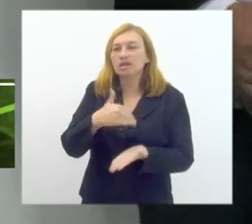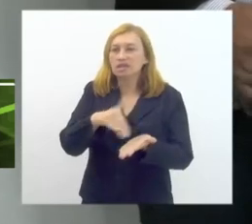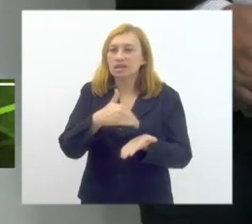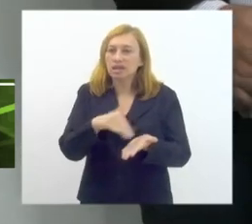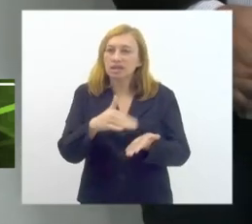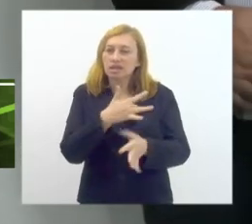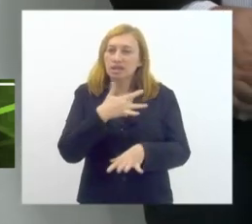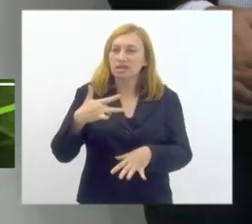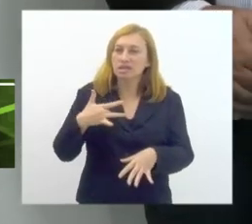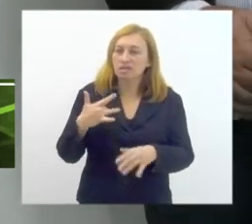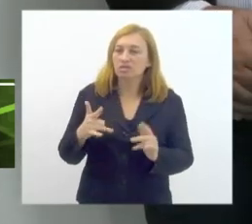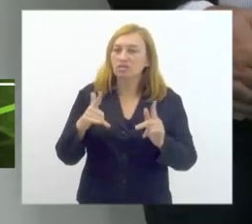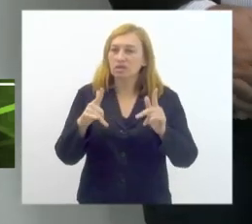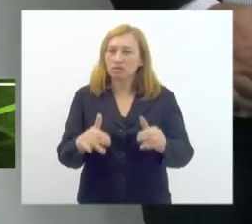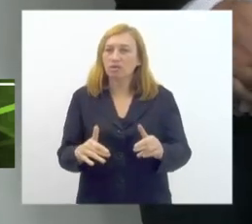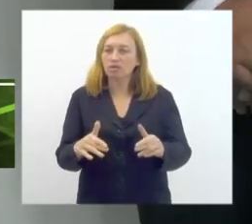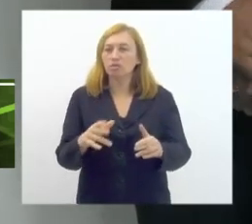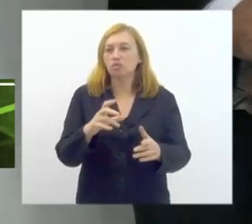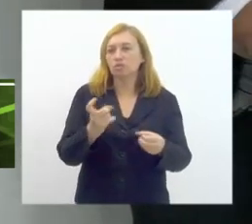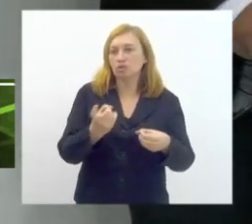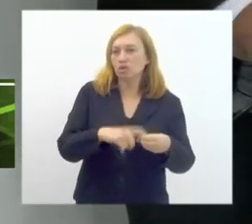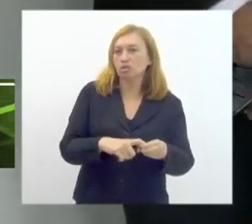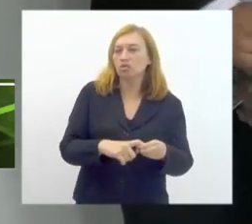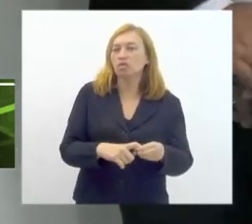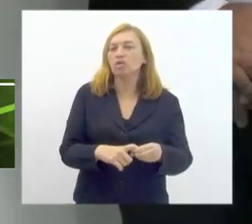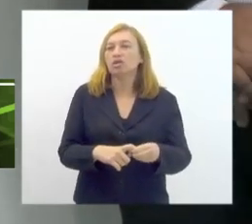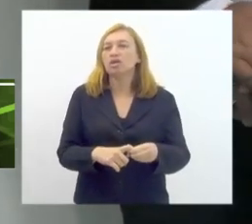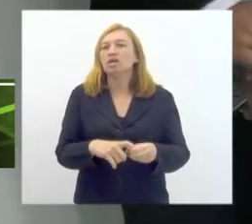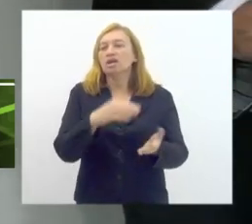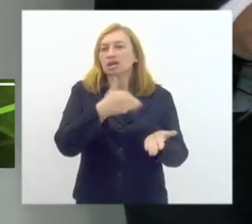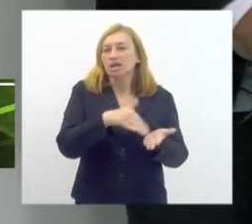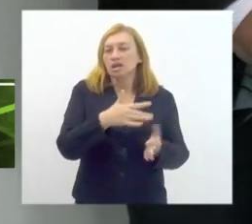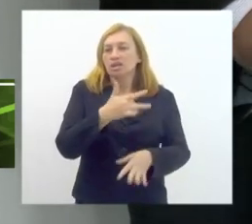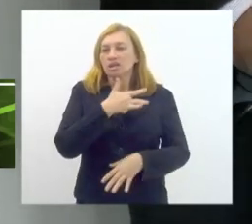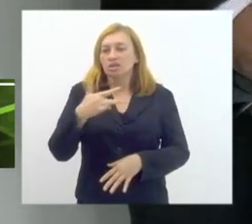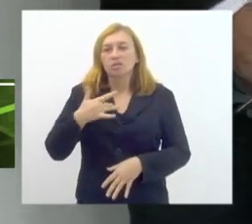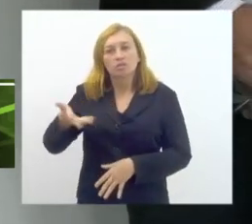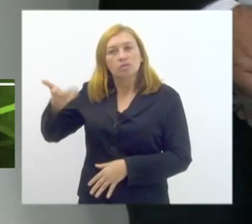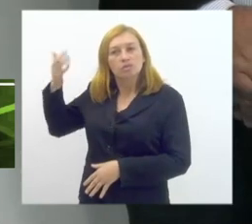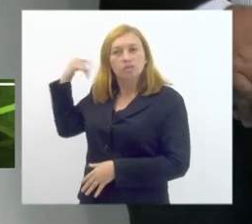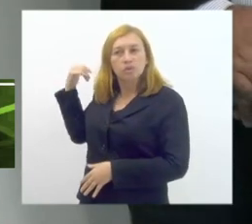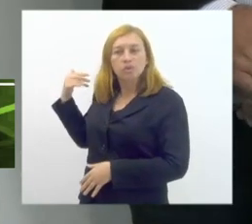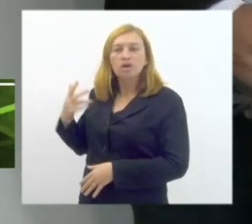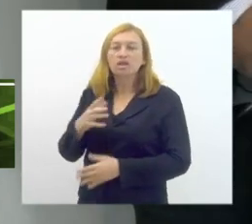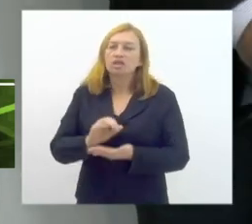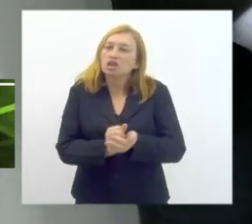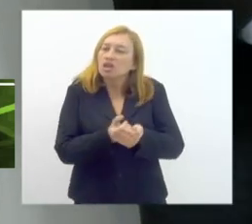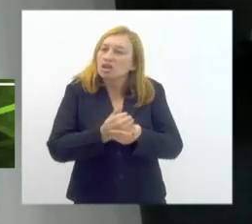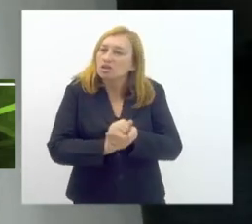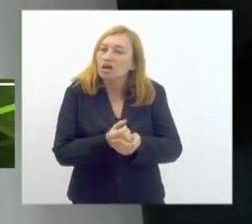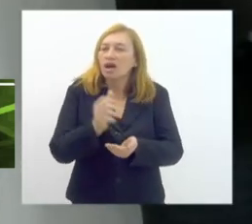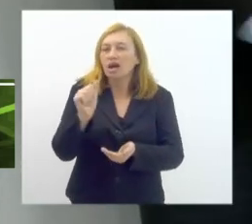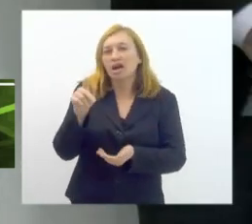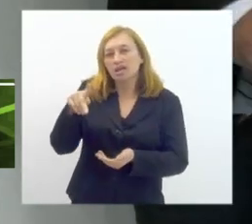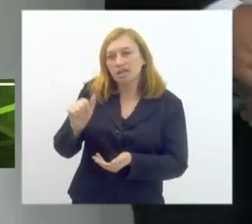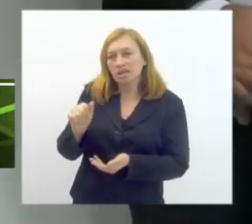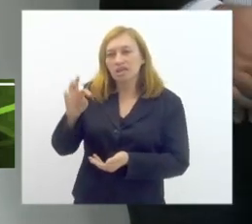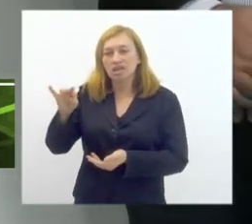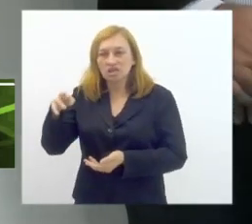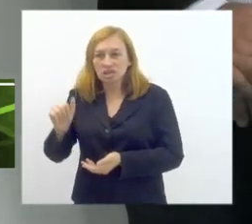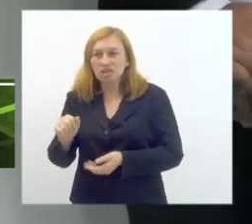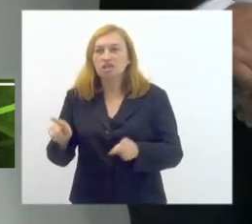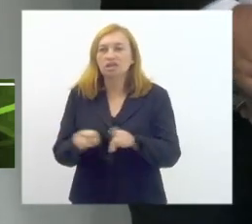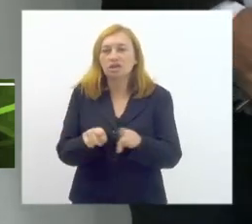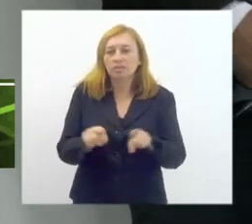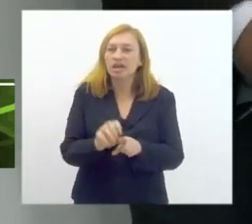secretário executivo do consórcio. Isso aconteceu com as secretárias de saúde à época de Rio das Ostras, Ana Cristina Guerrieri, e